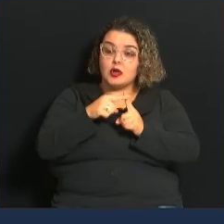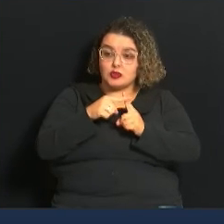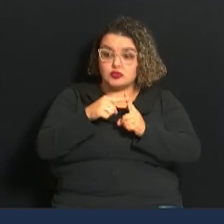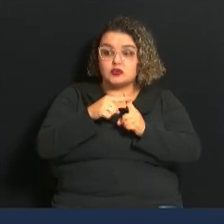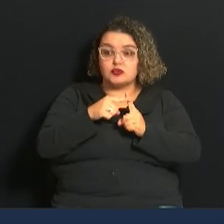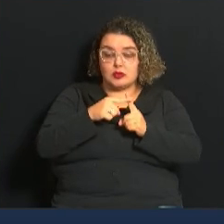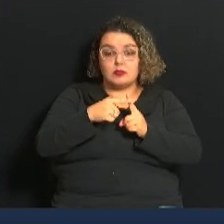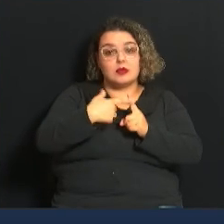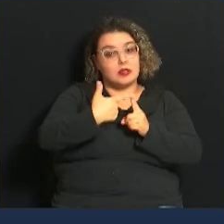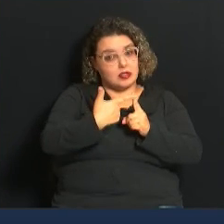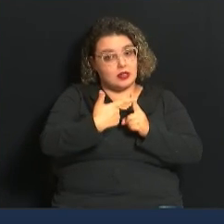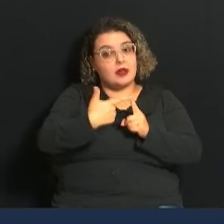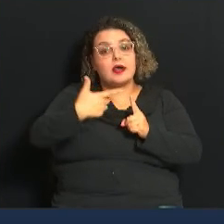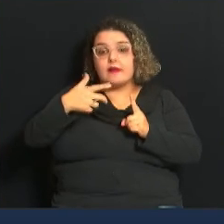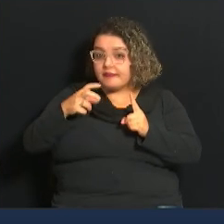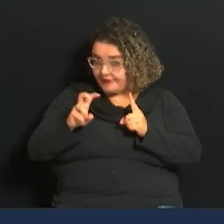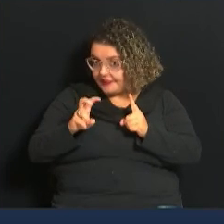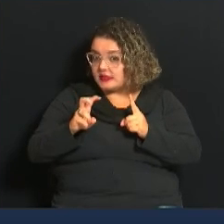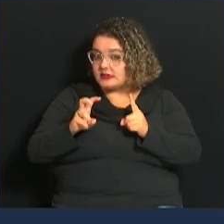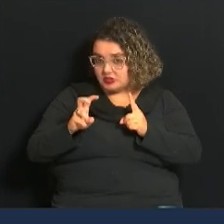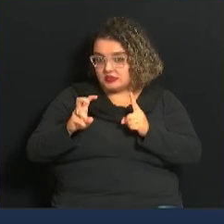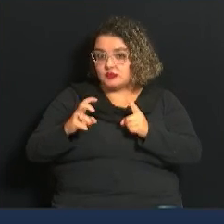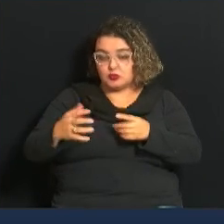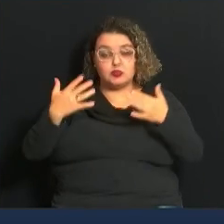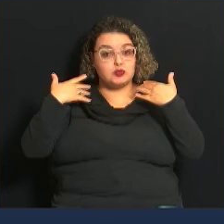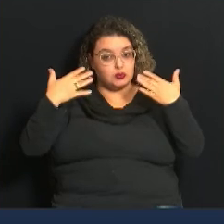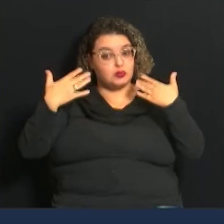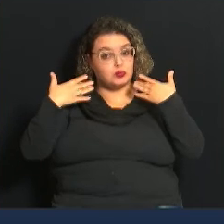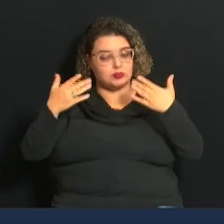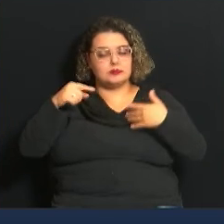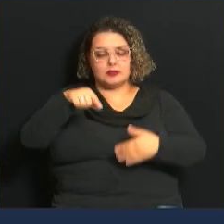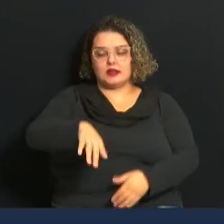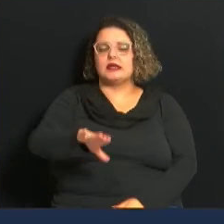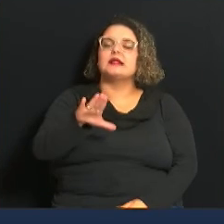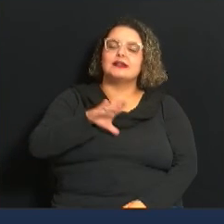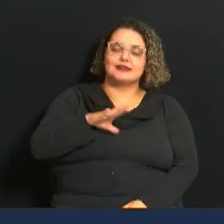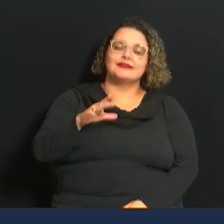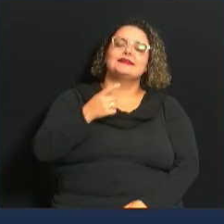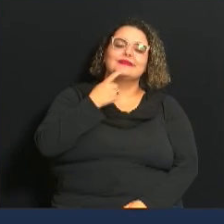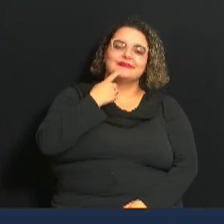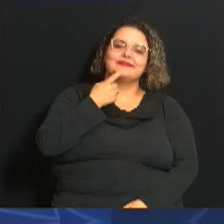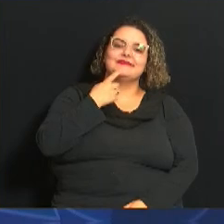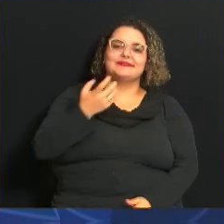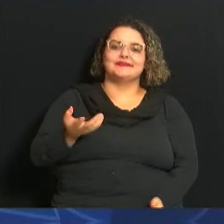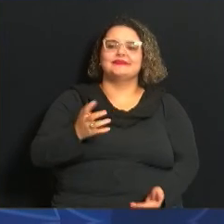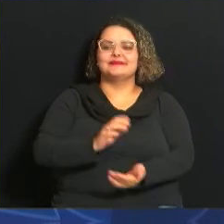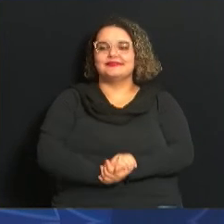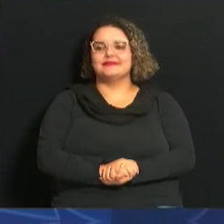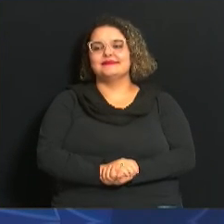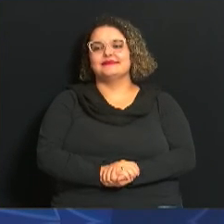sobe, podendo chegar aos 25 graus aqui na cidade de Campinas.